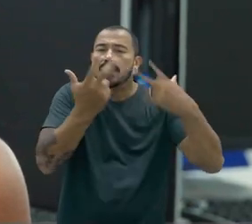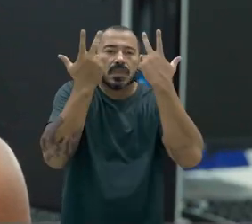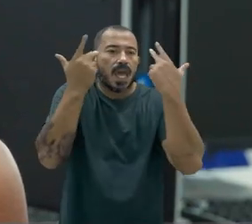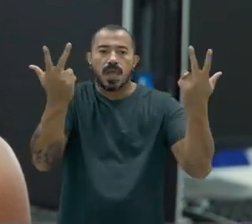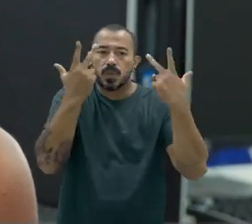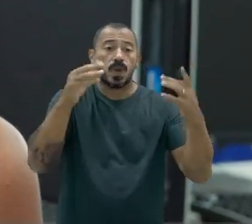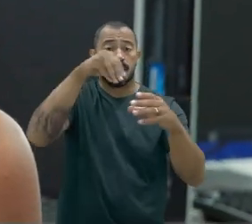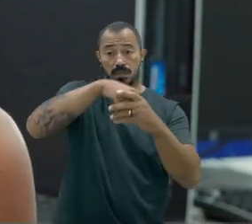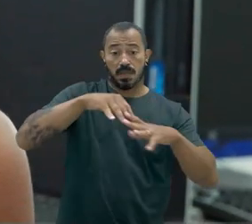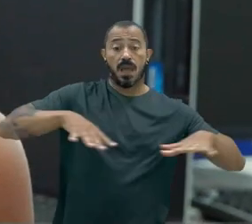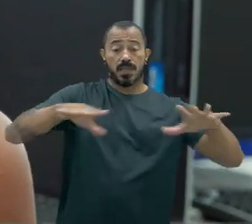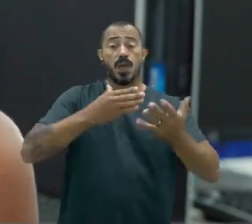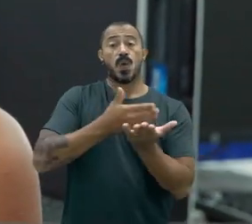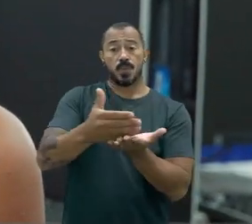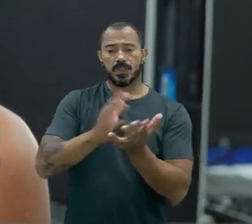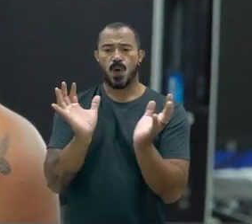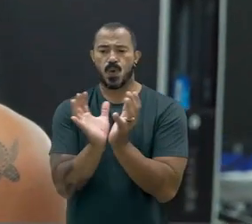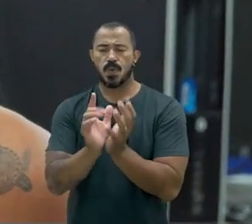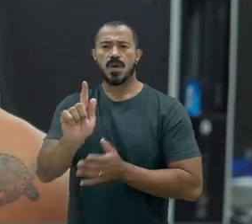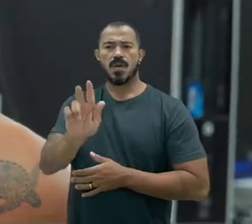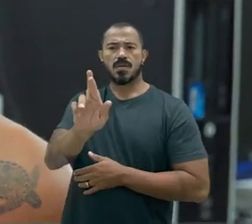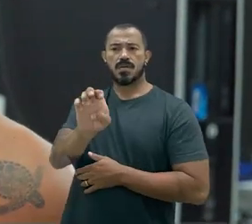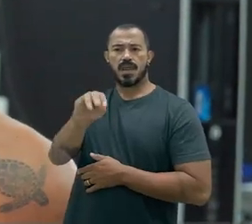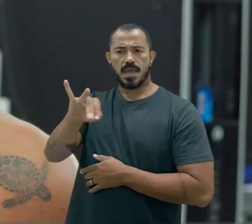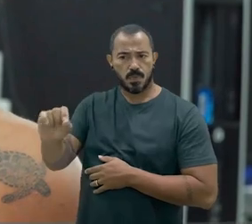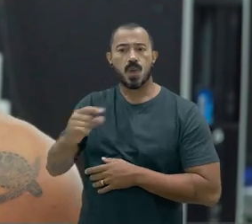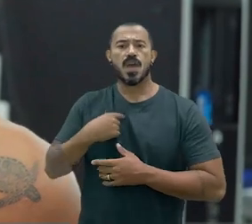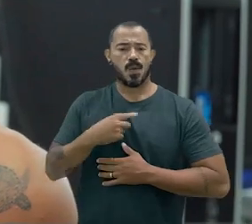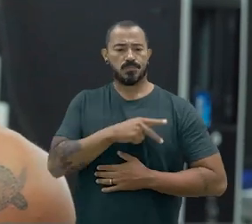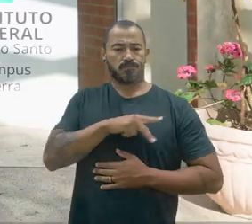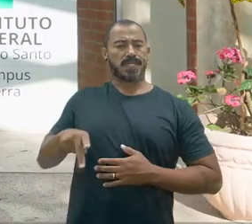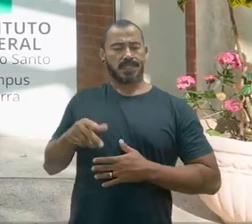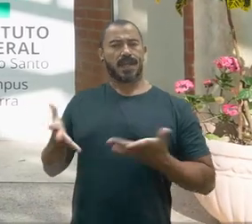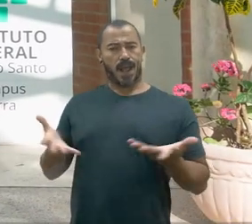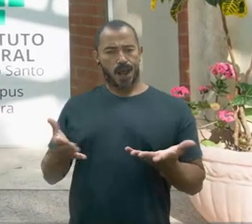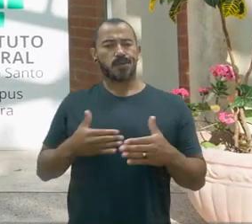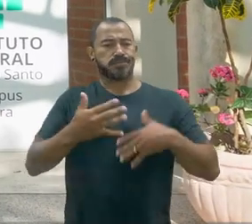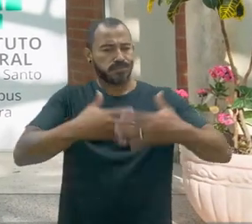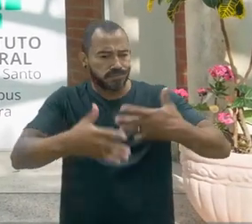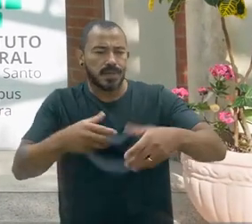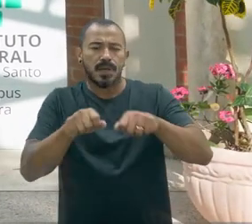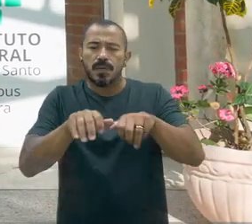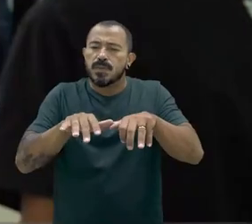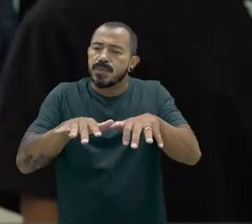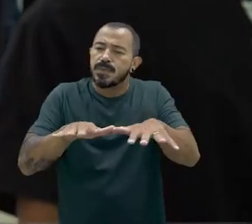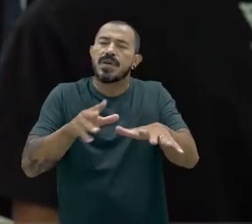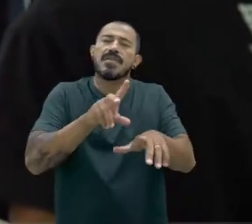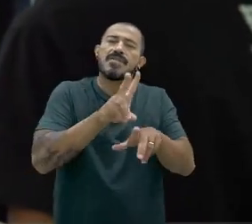Aí eu comecei no Grêmio. Atualmente eu sou presidente do Centro Acadêmico, então a gente vai abordando essas partes de maneira